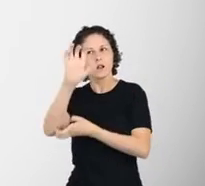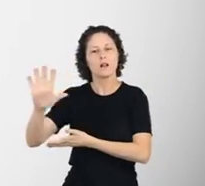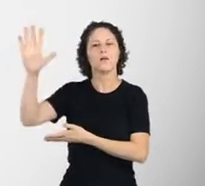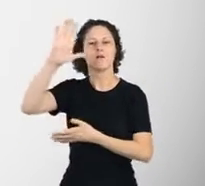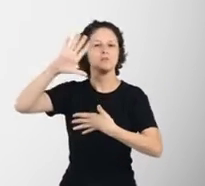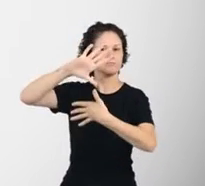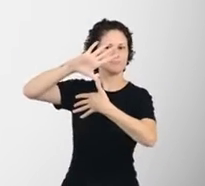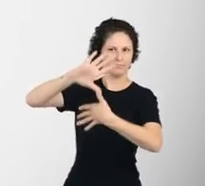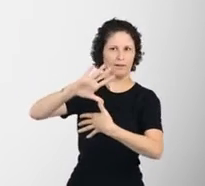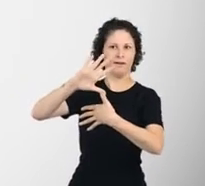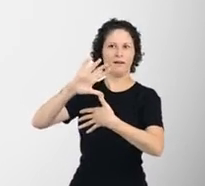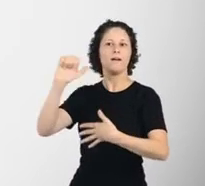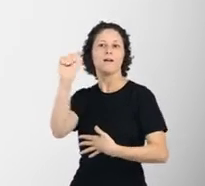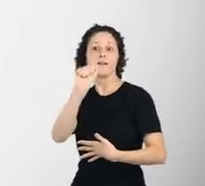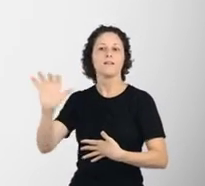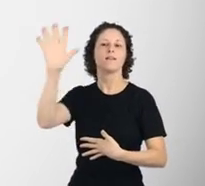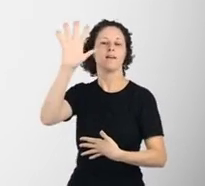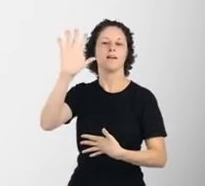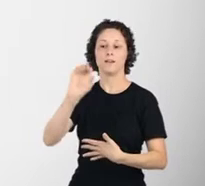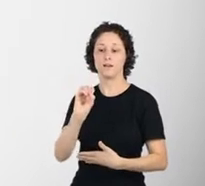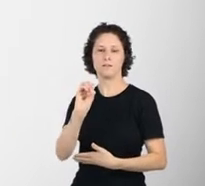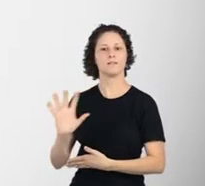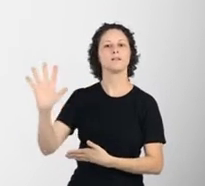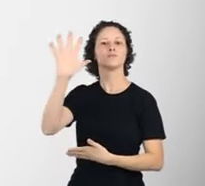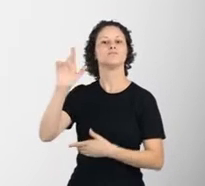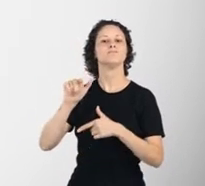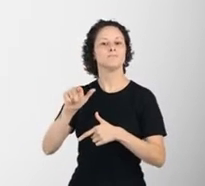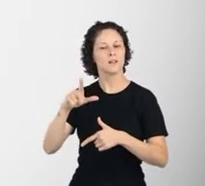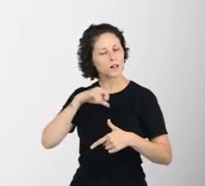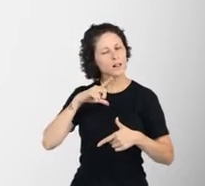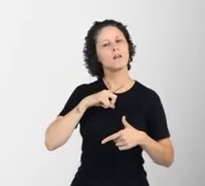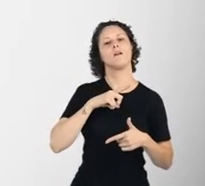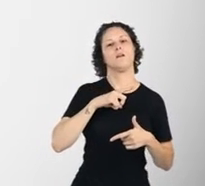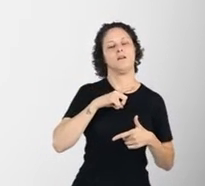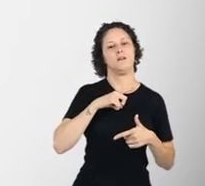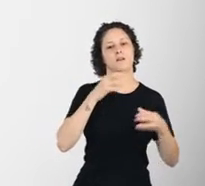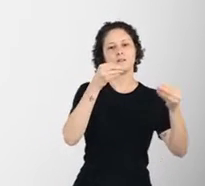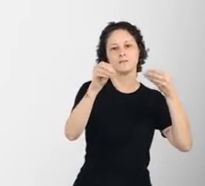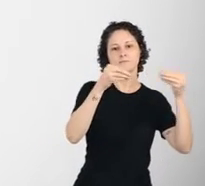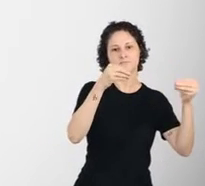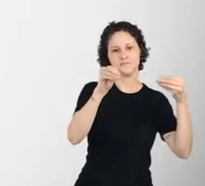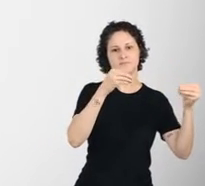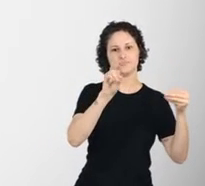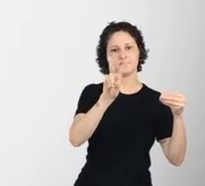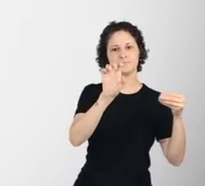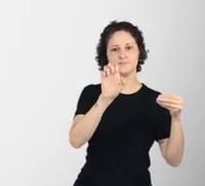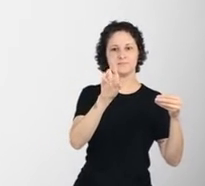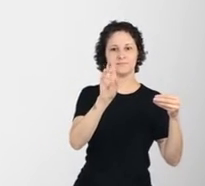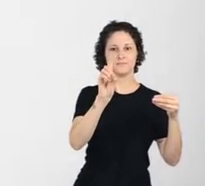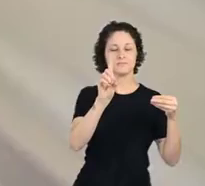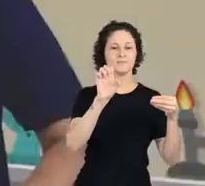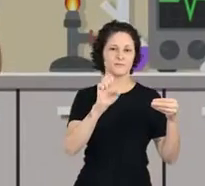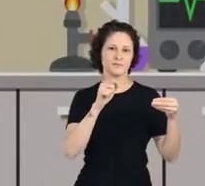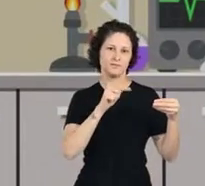América, na Ásia e na Oceania. Bacana, né? Espalhe essa ideia, o planeta agradece.